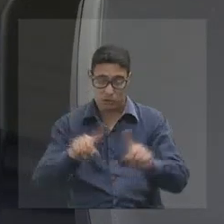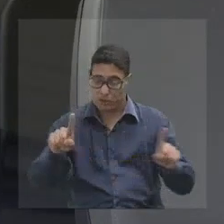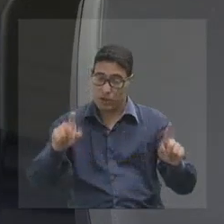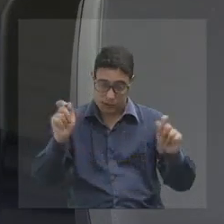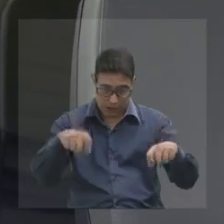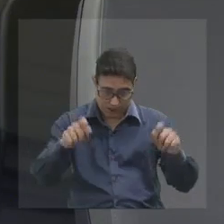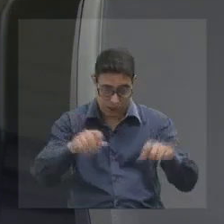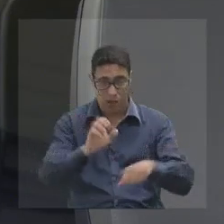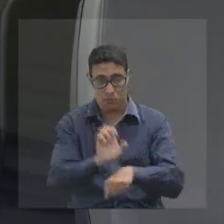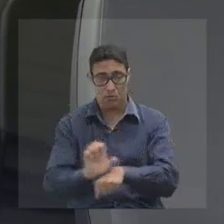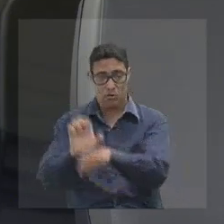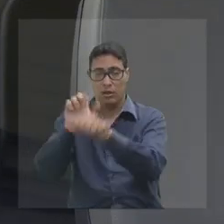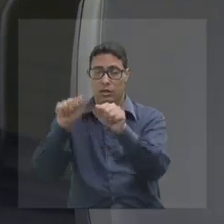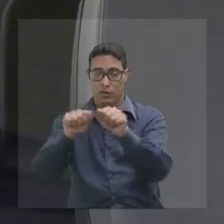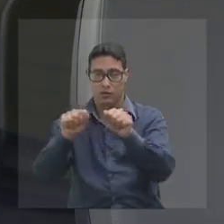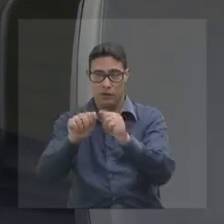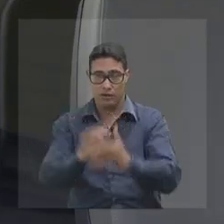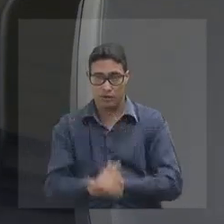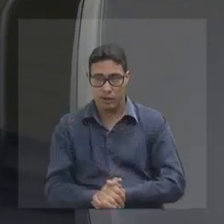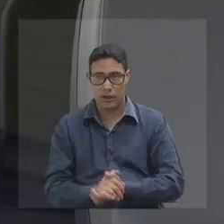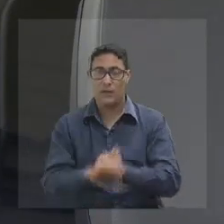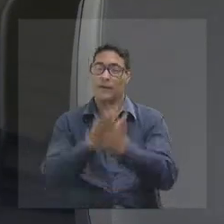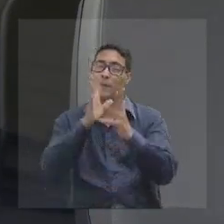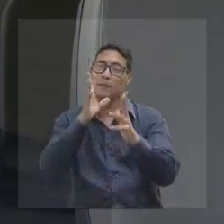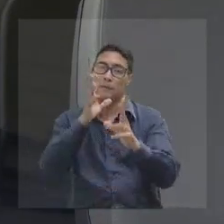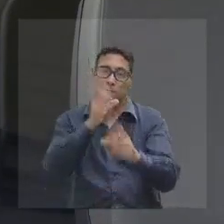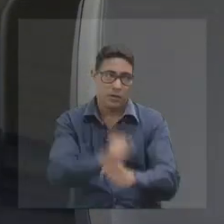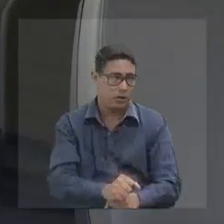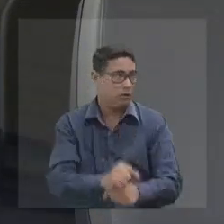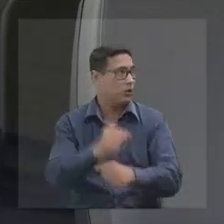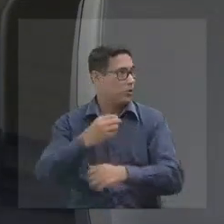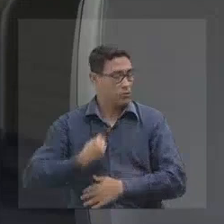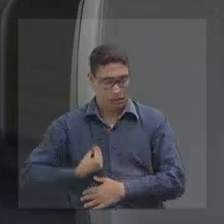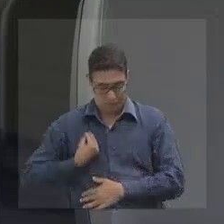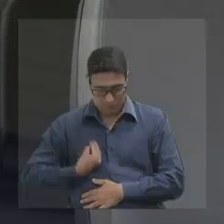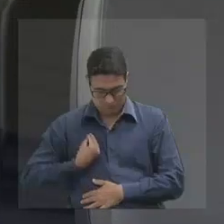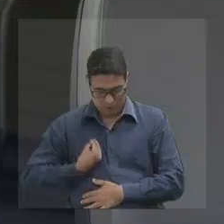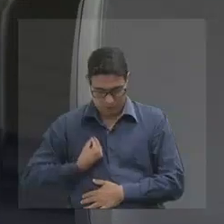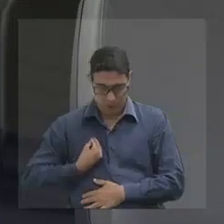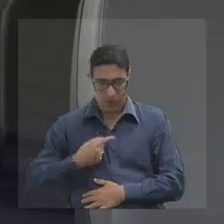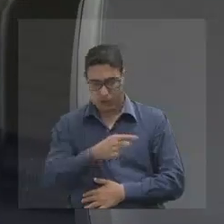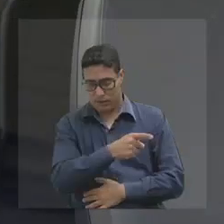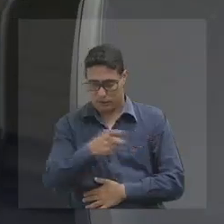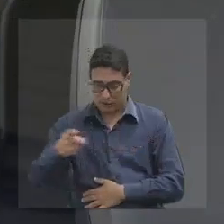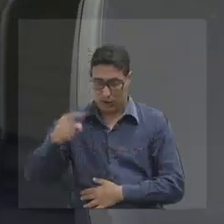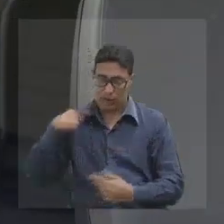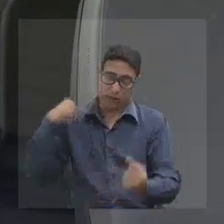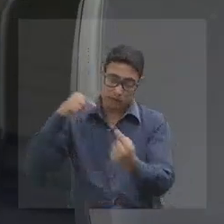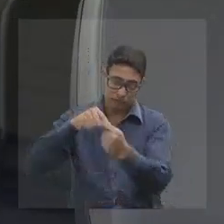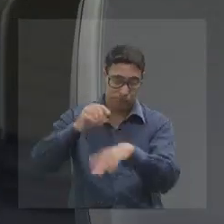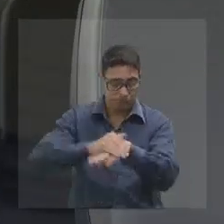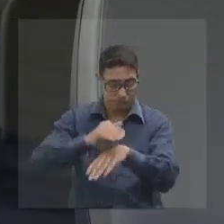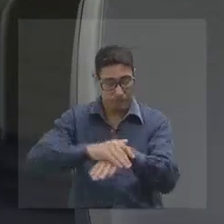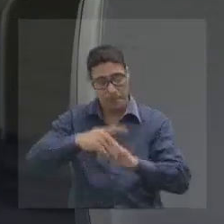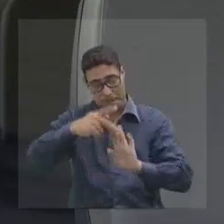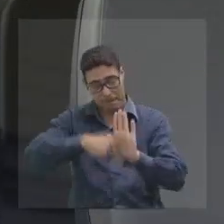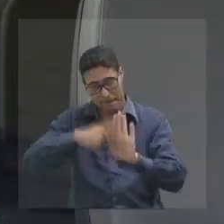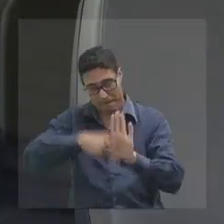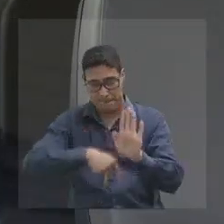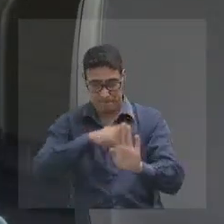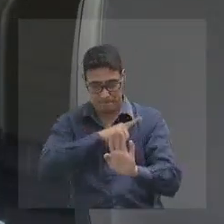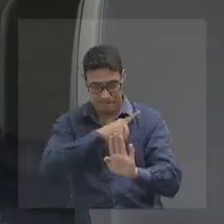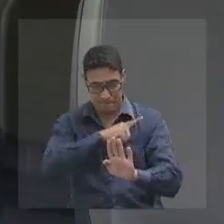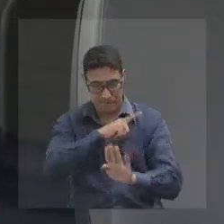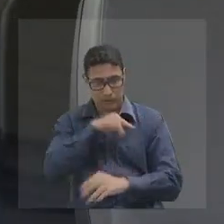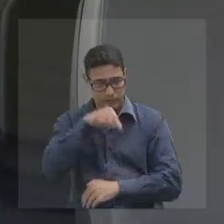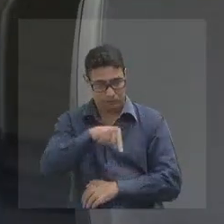e e o impacto ambiental com a presença deles lá que isso fundamento inclusive o projeto que a gente tem escrito aqui na casa